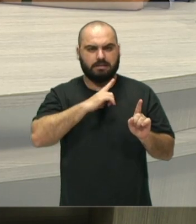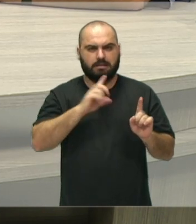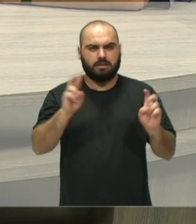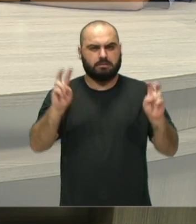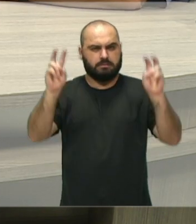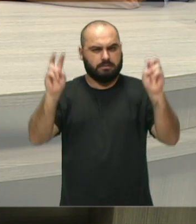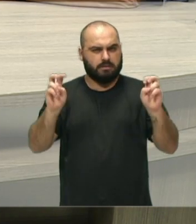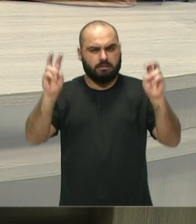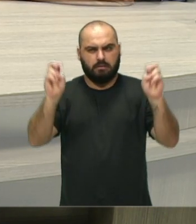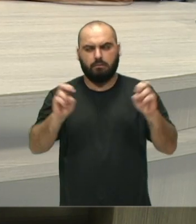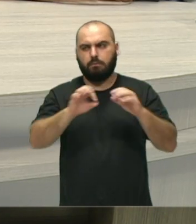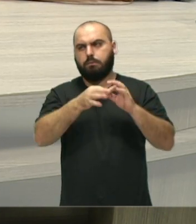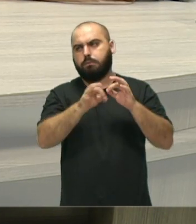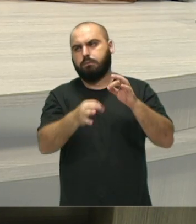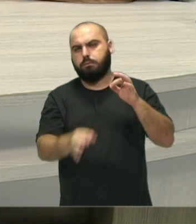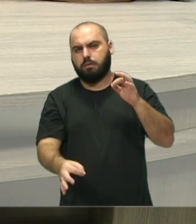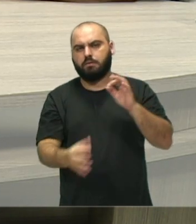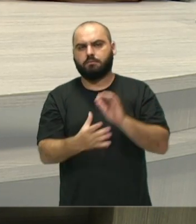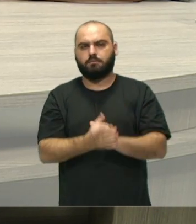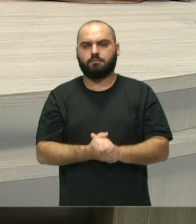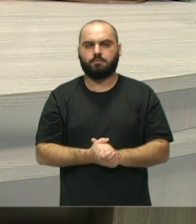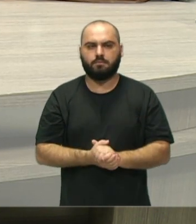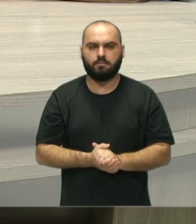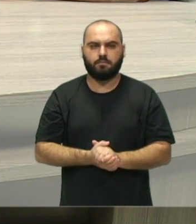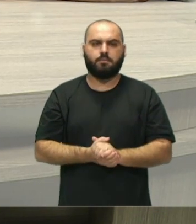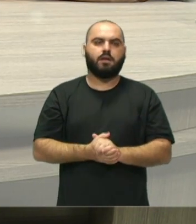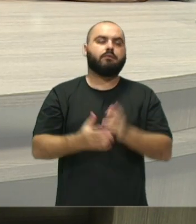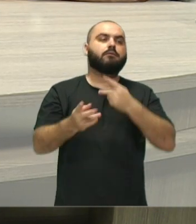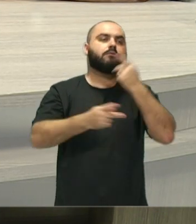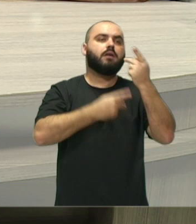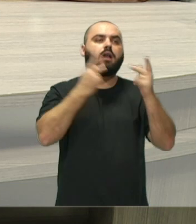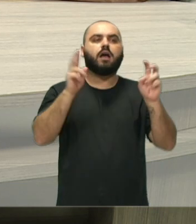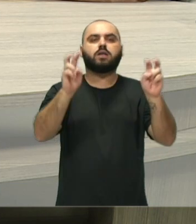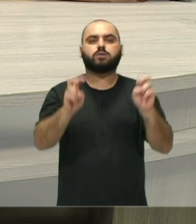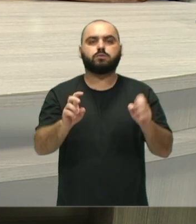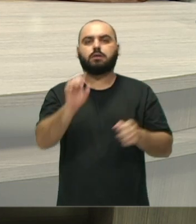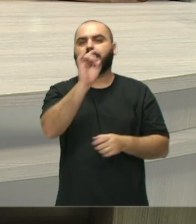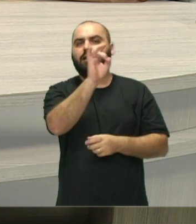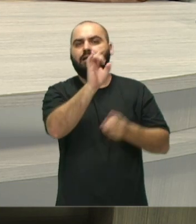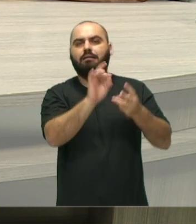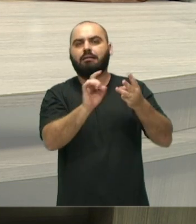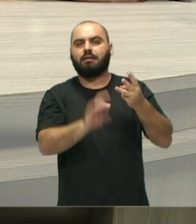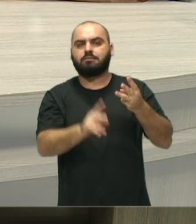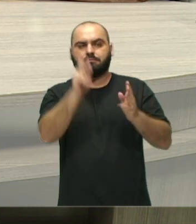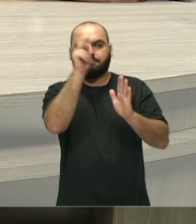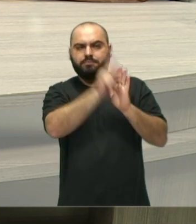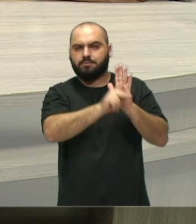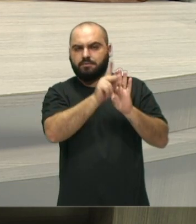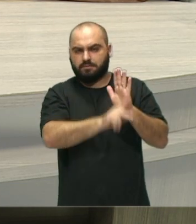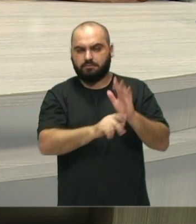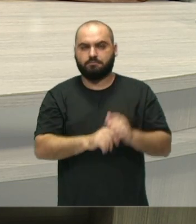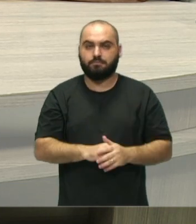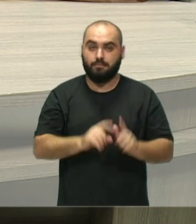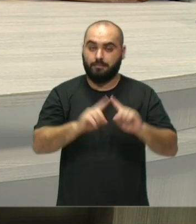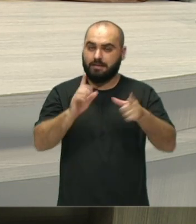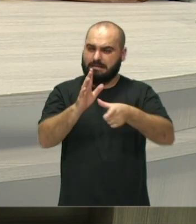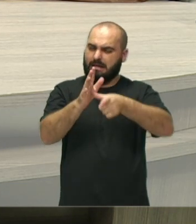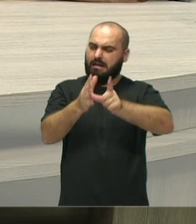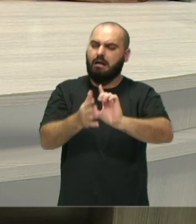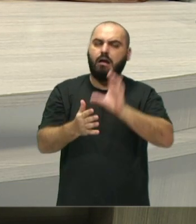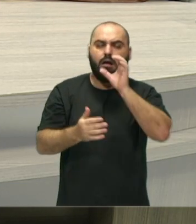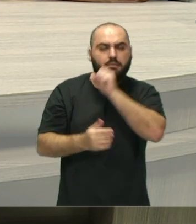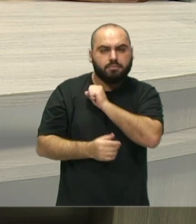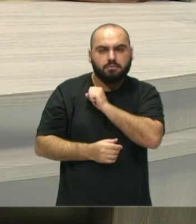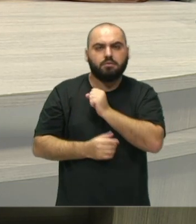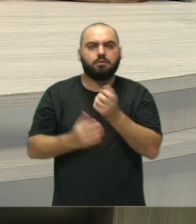complexo o tema, né? A gente gostaria de falar sobre cada projeto detidamente, só que antes um pouquinho